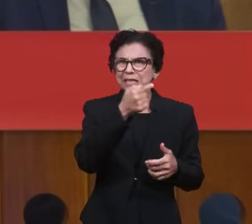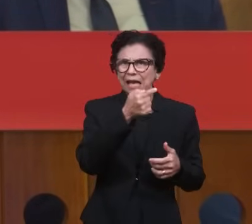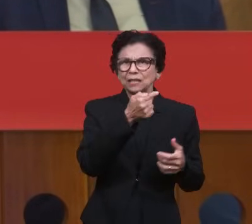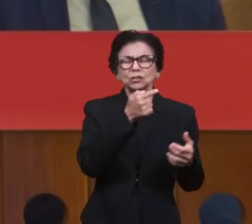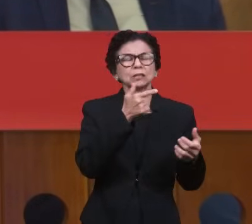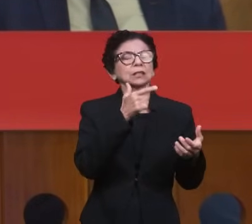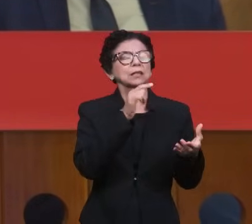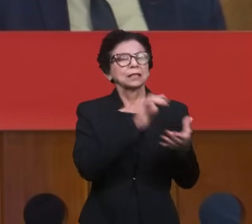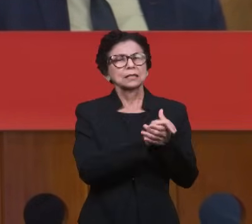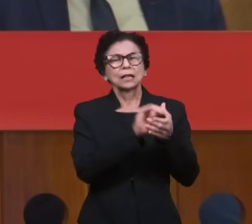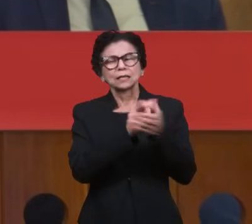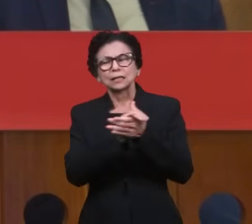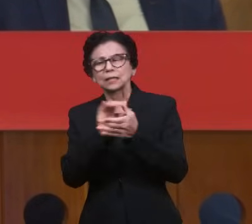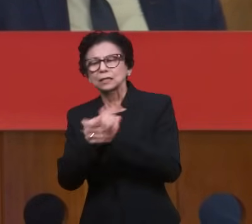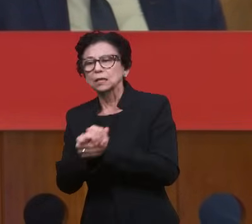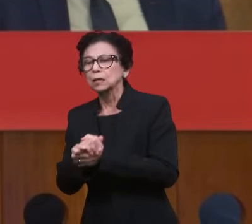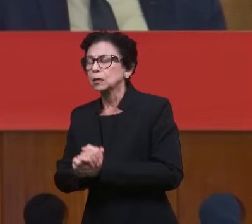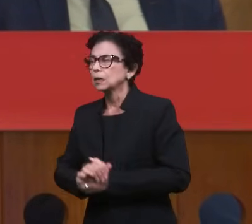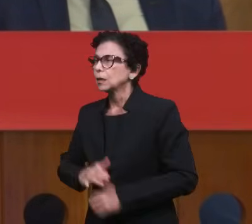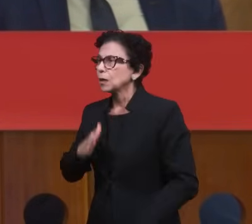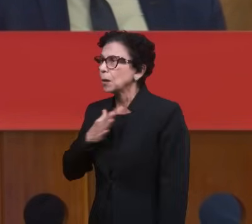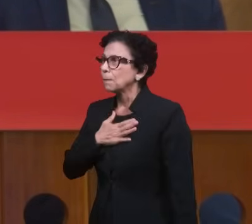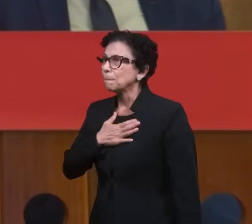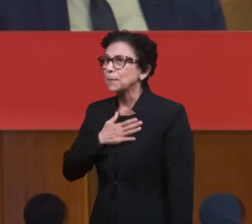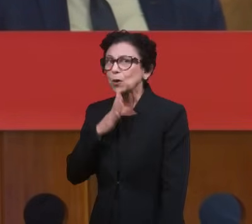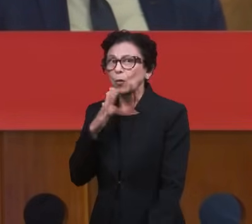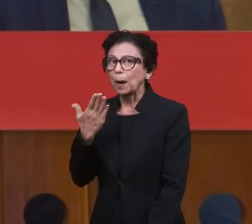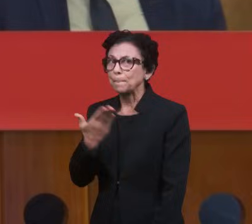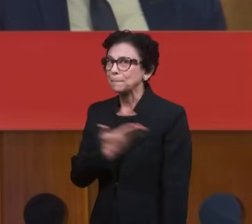disse assim, olha, é um inferno.